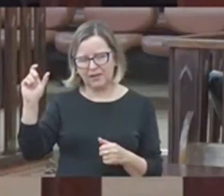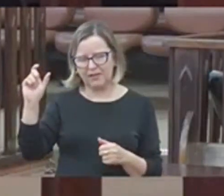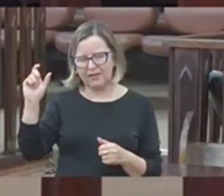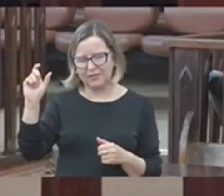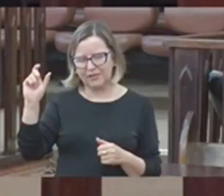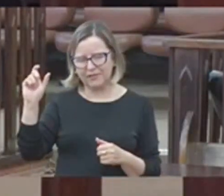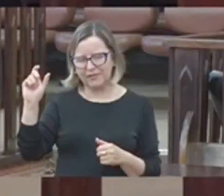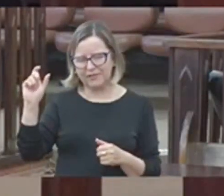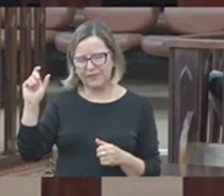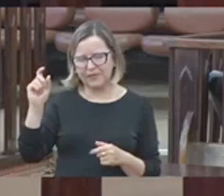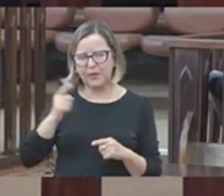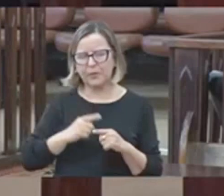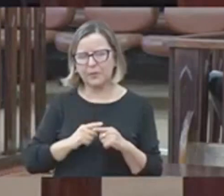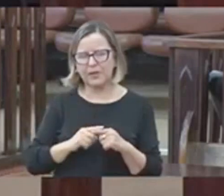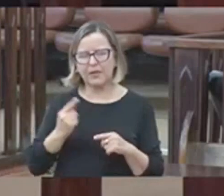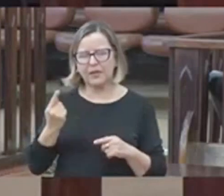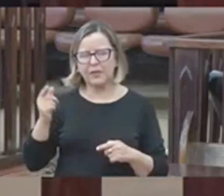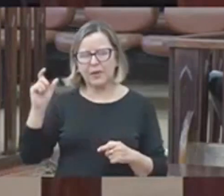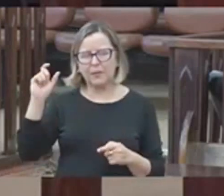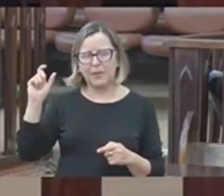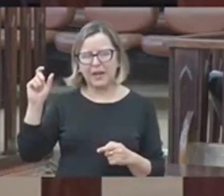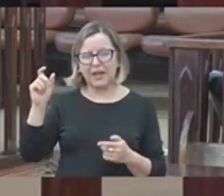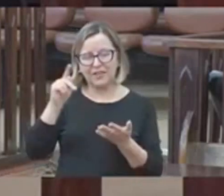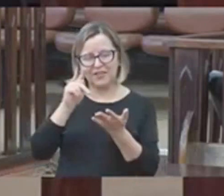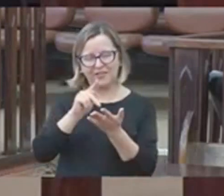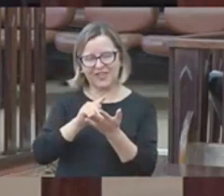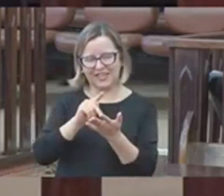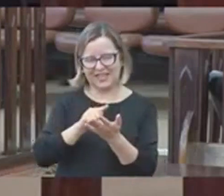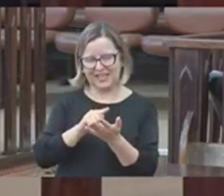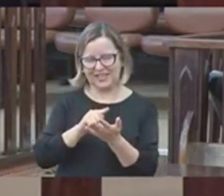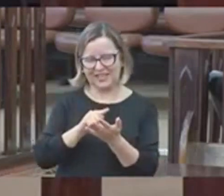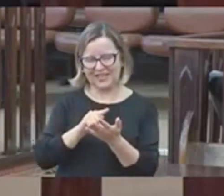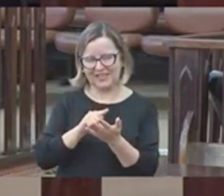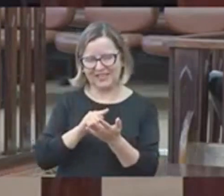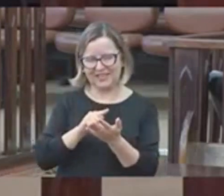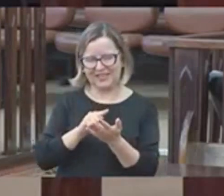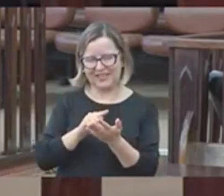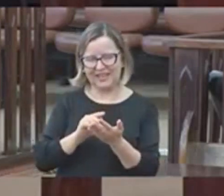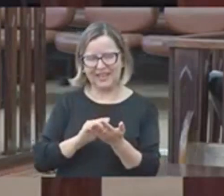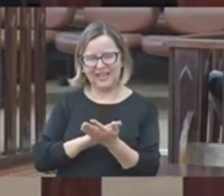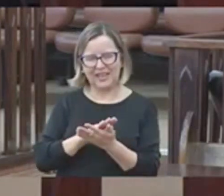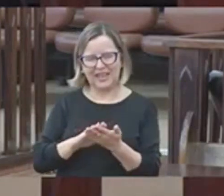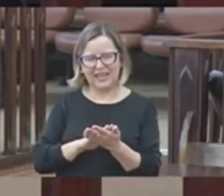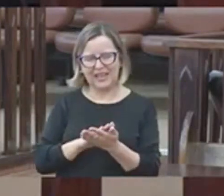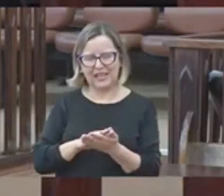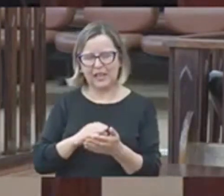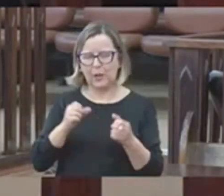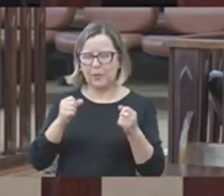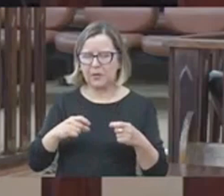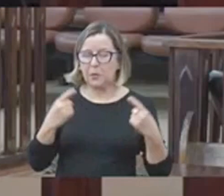A Tua Palavra é a verdade e nada podemos contra a verdade.